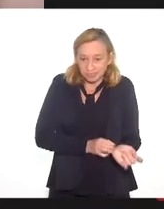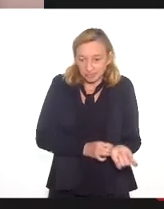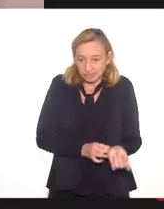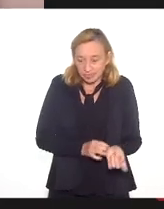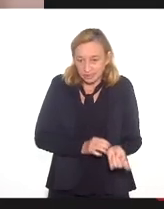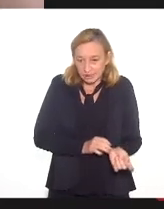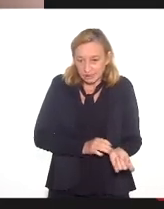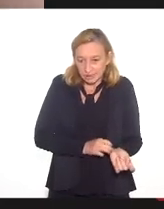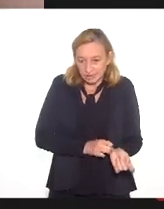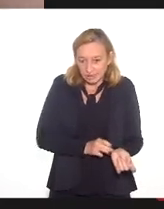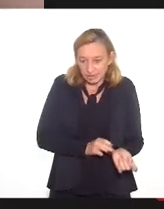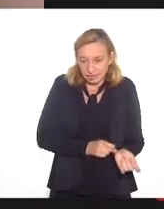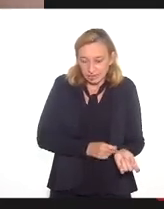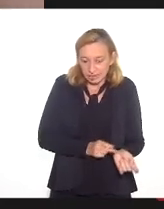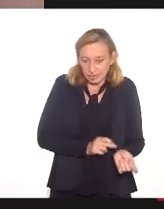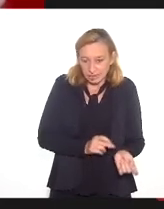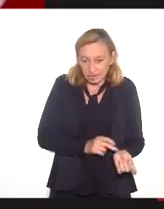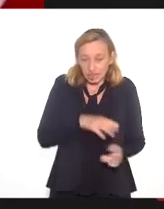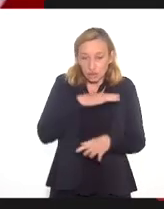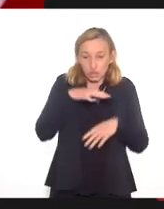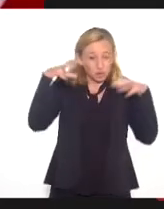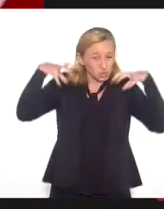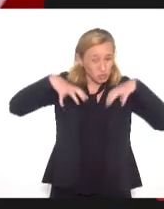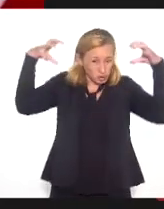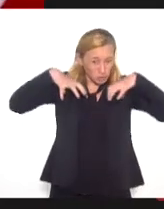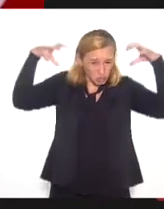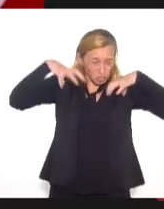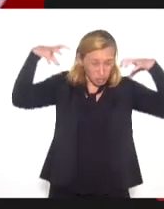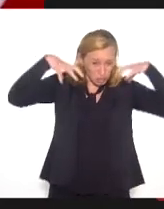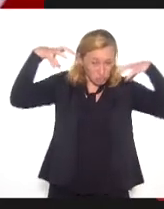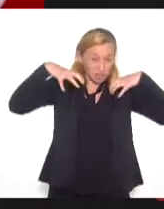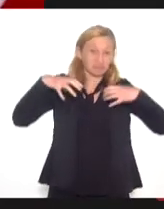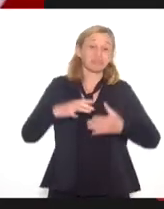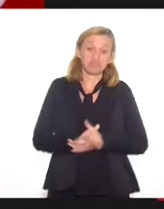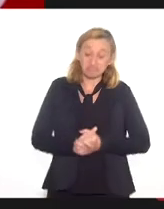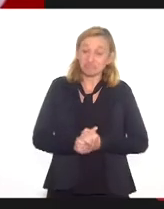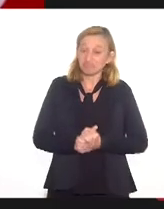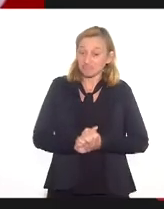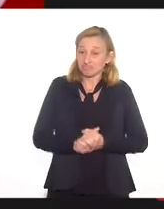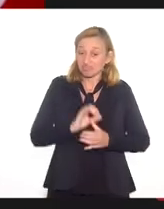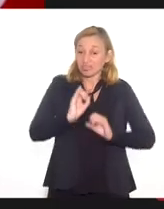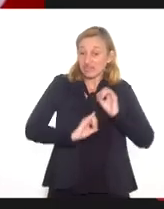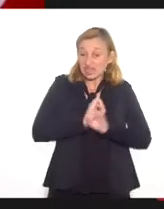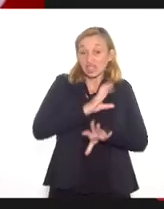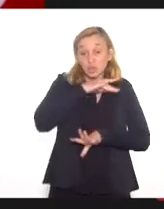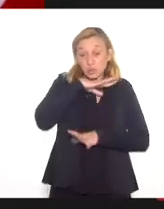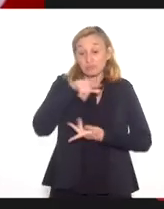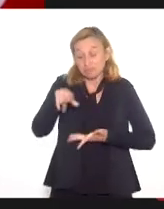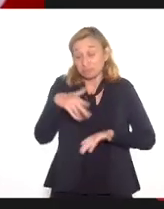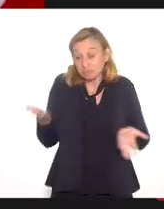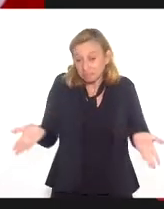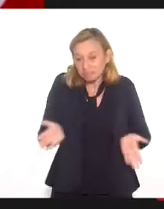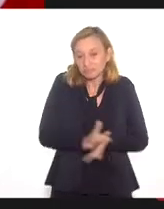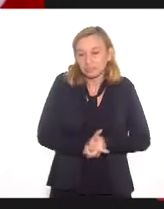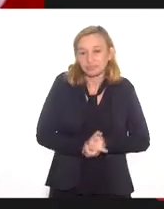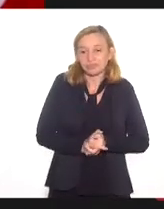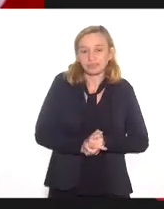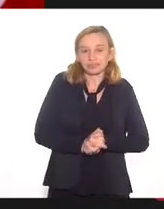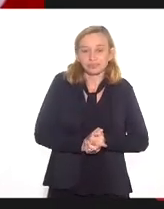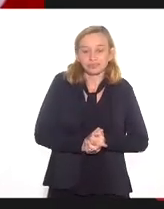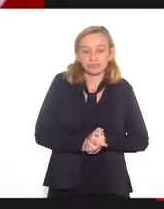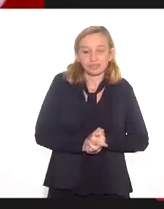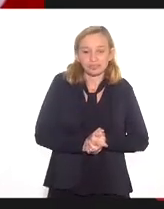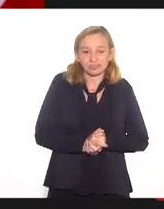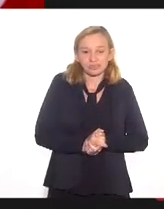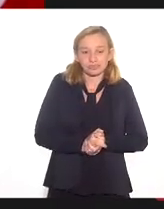tá chovendo né chuva sempre deixa a internet estável enfim é